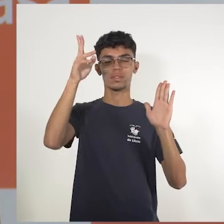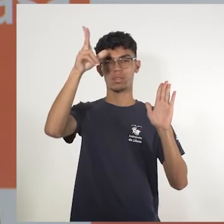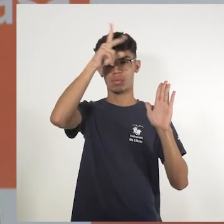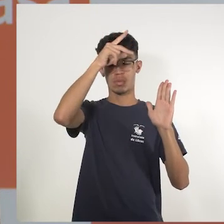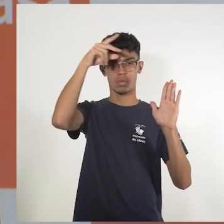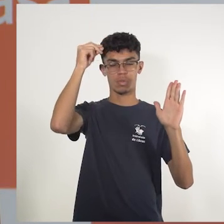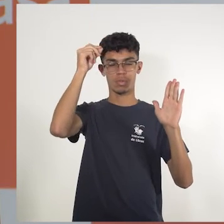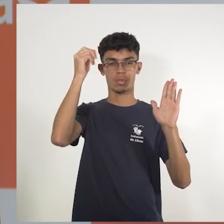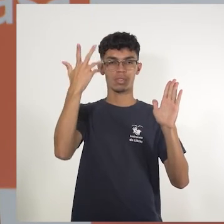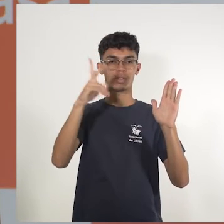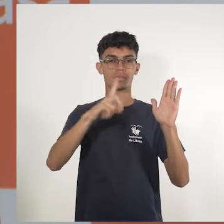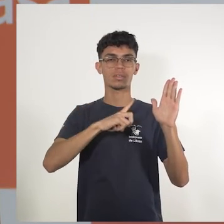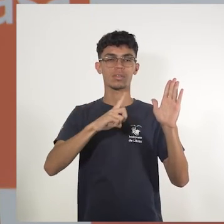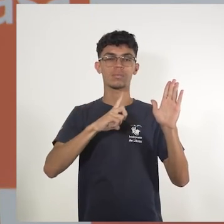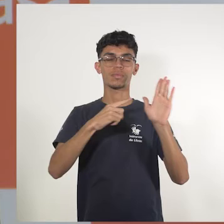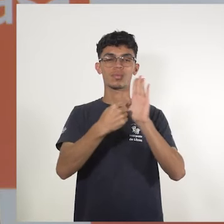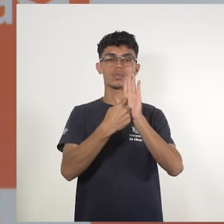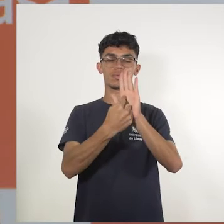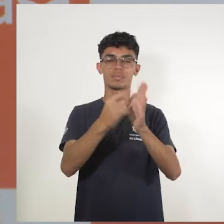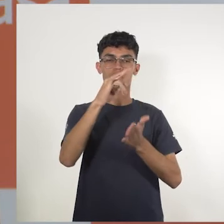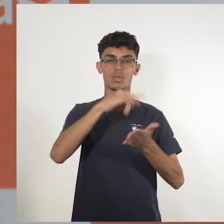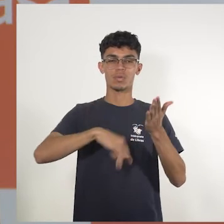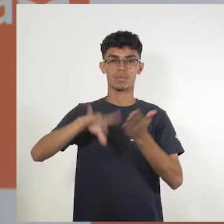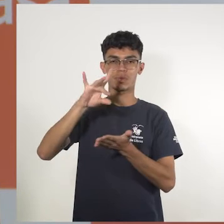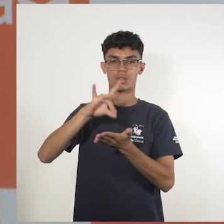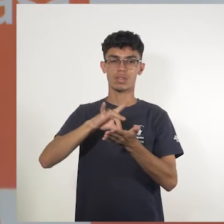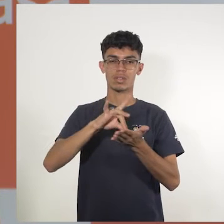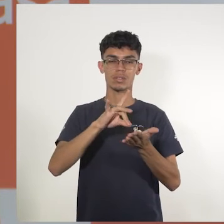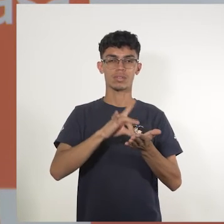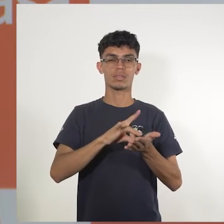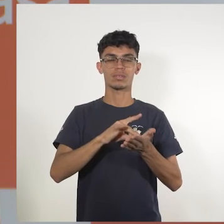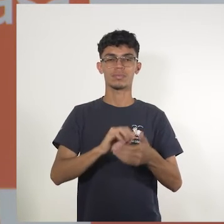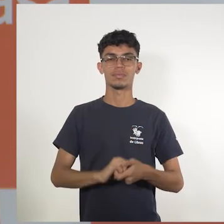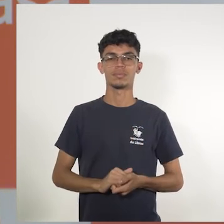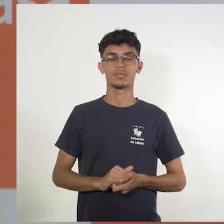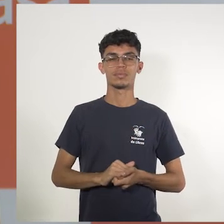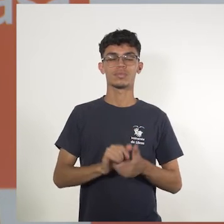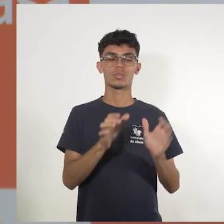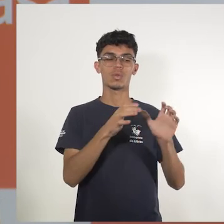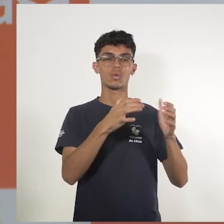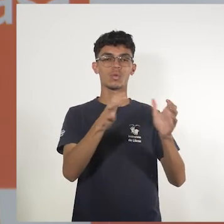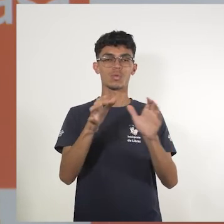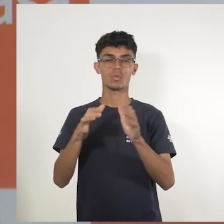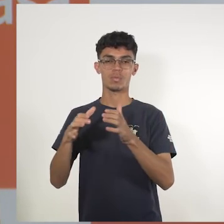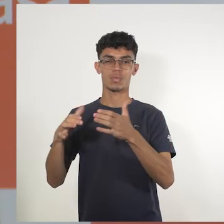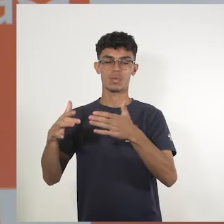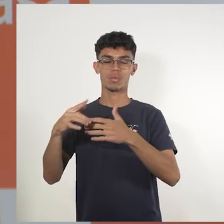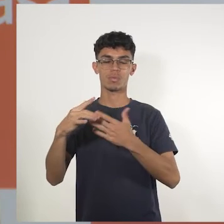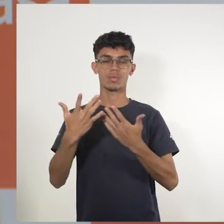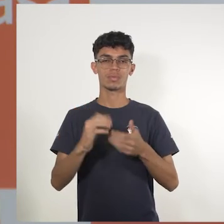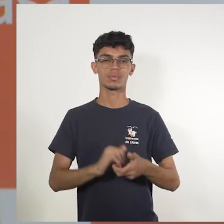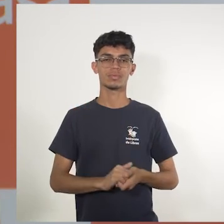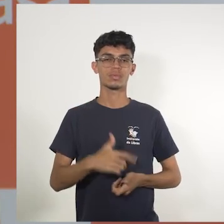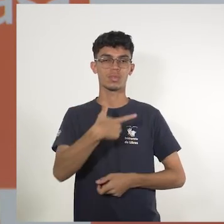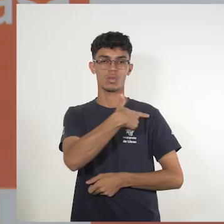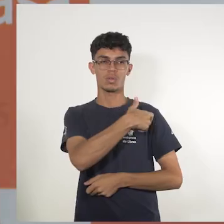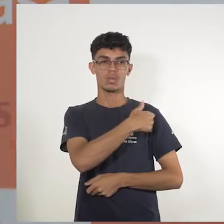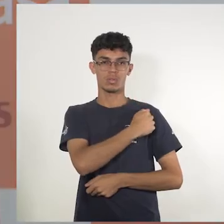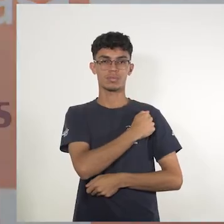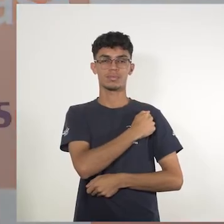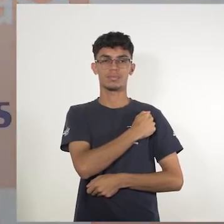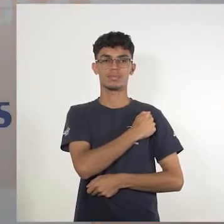veracidade dos documentos que estão sendo apresentados por pessoas do grupo com comorbidades para a vacinação contra a Covid-19?